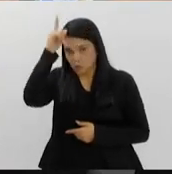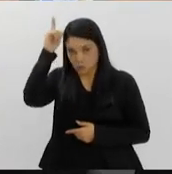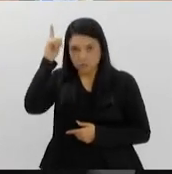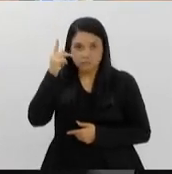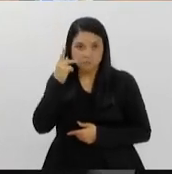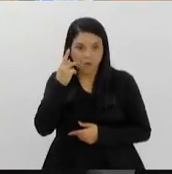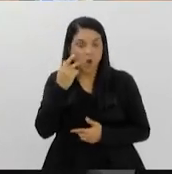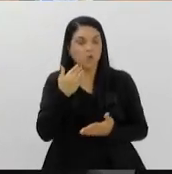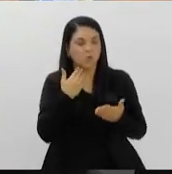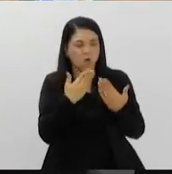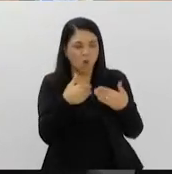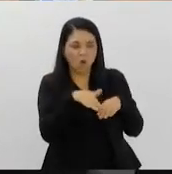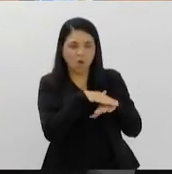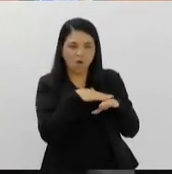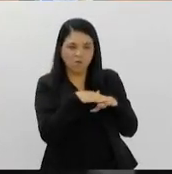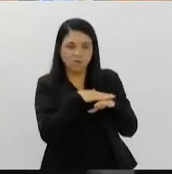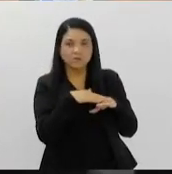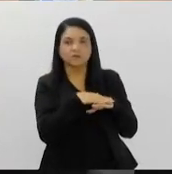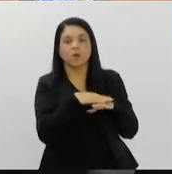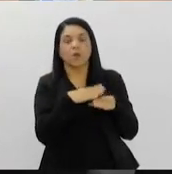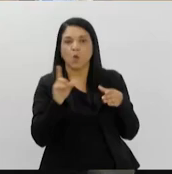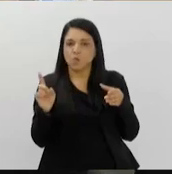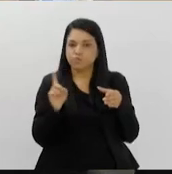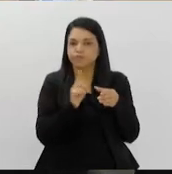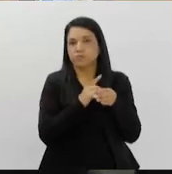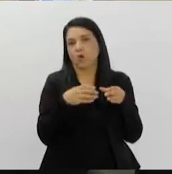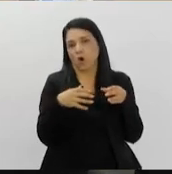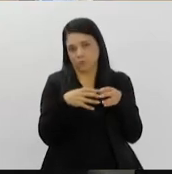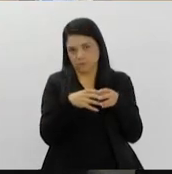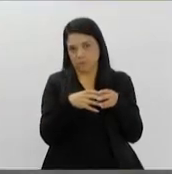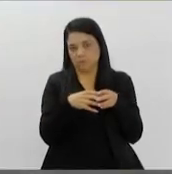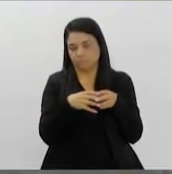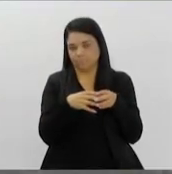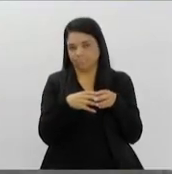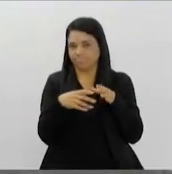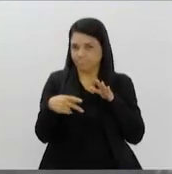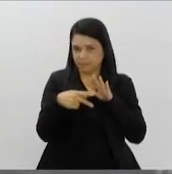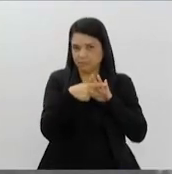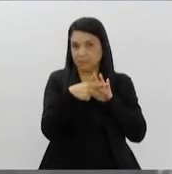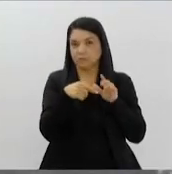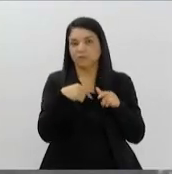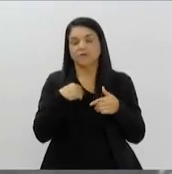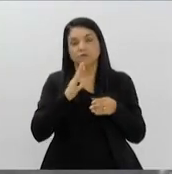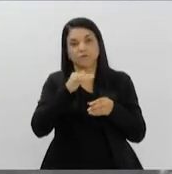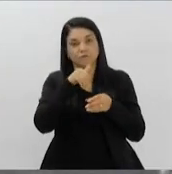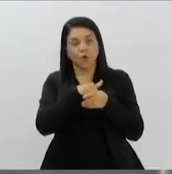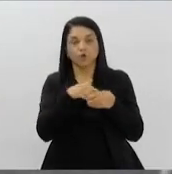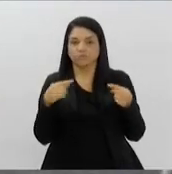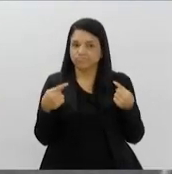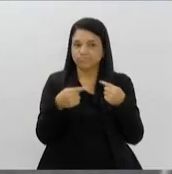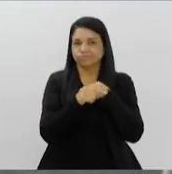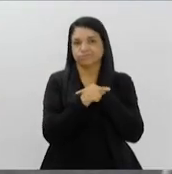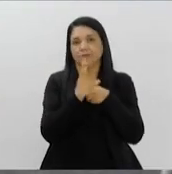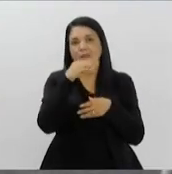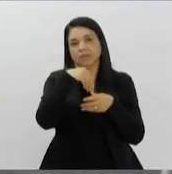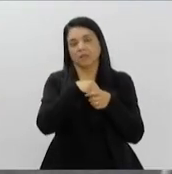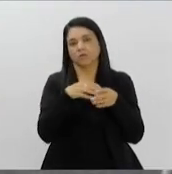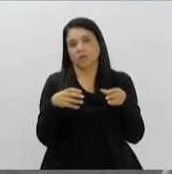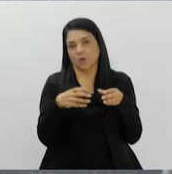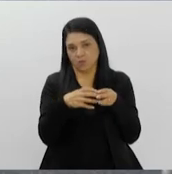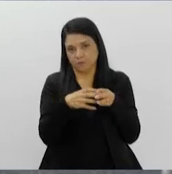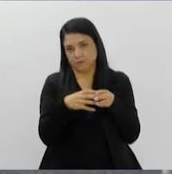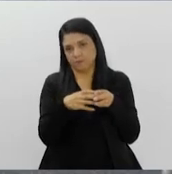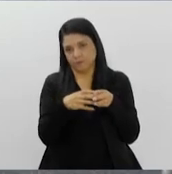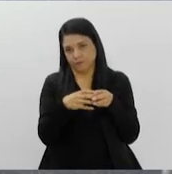da nossa conversa, eu faço parte desta comissão. Muitas das vezes a gente apresenta voto divergente dentro da comissão,